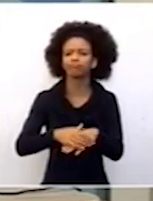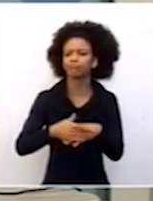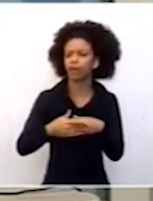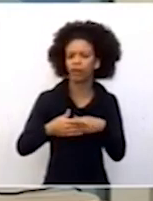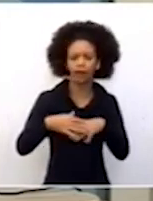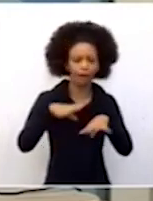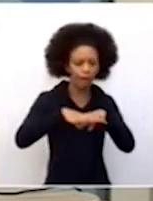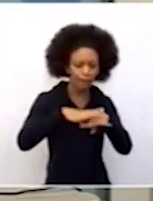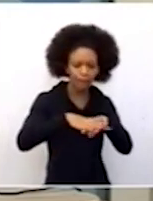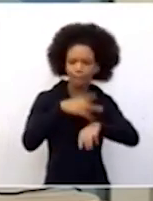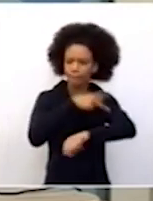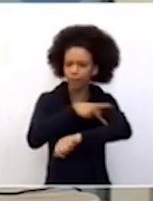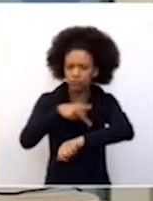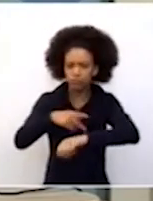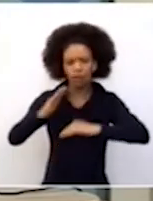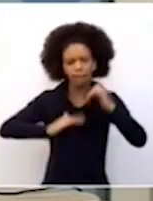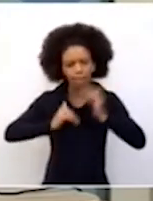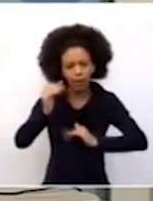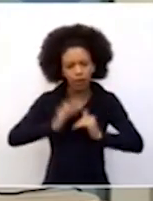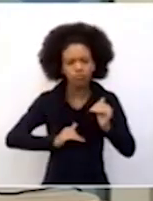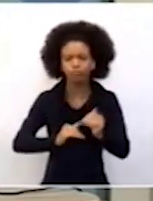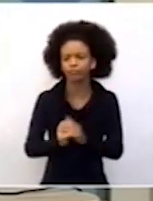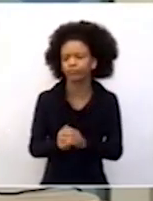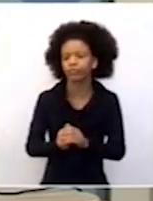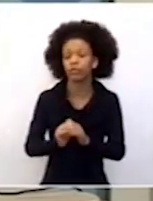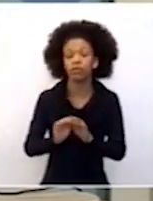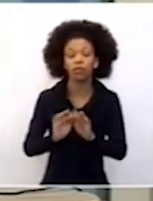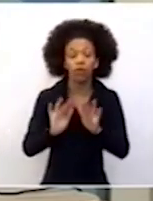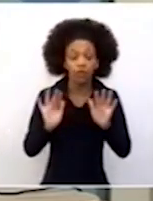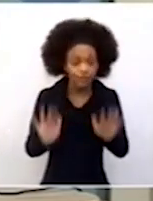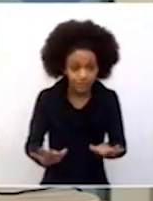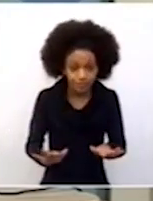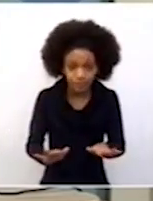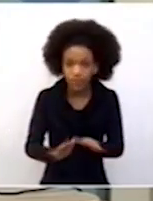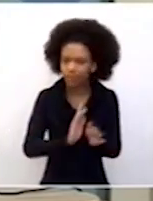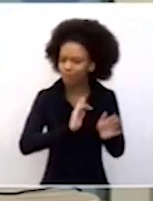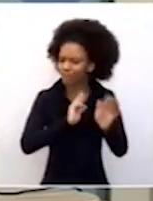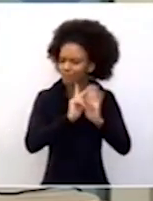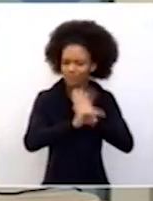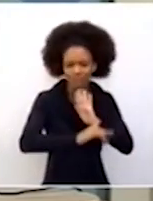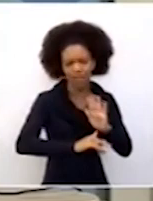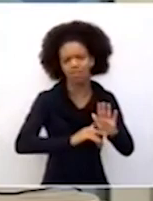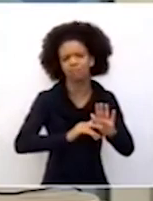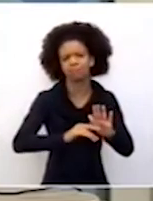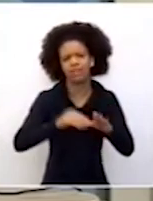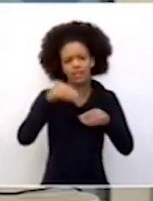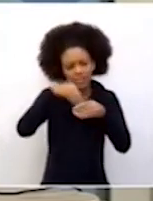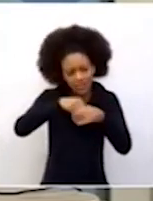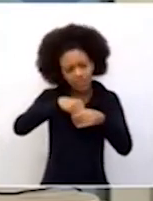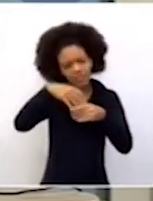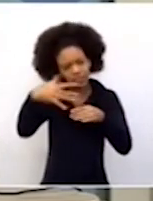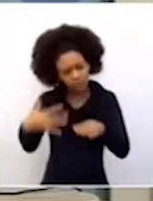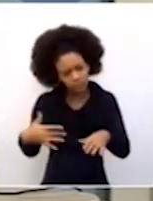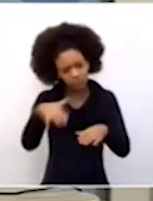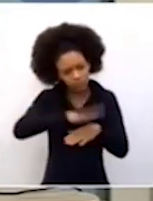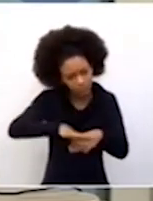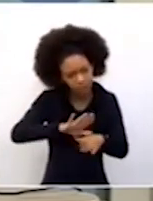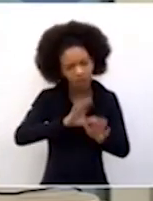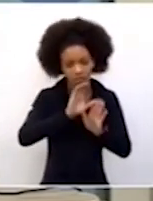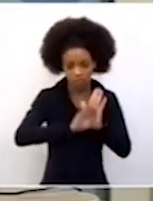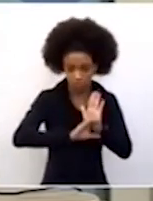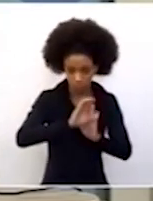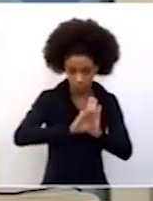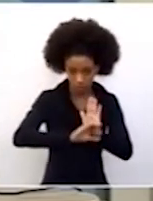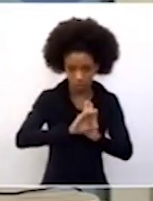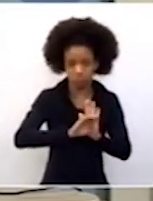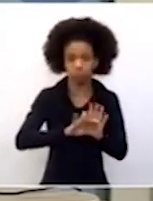didáticas, pedagógicas, né, enfim. E vários estudos, né, dentro da área do currículo, né, são destacados com a